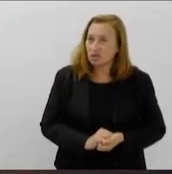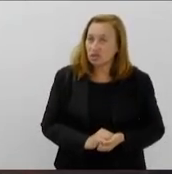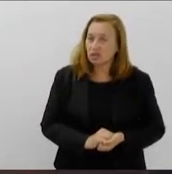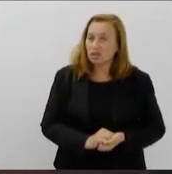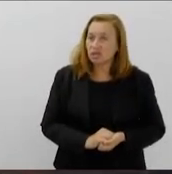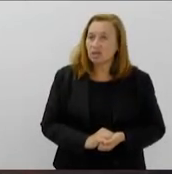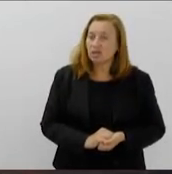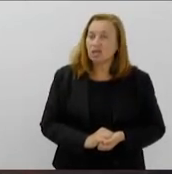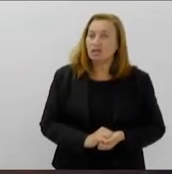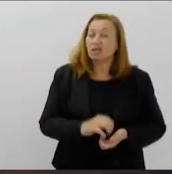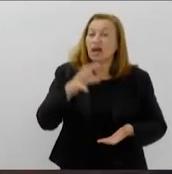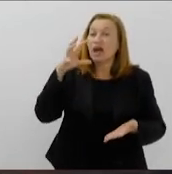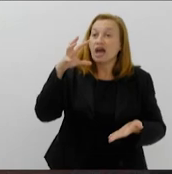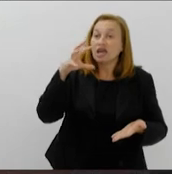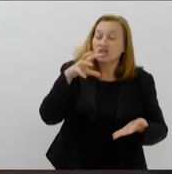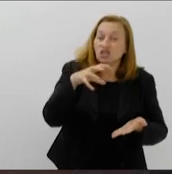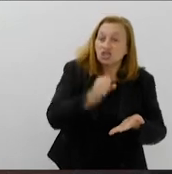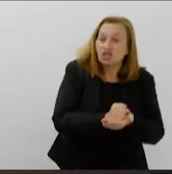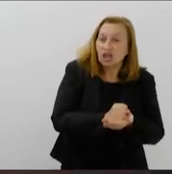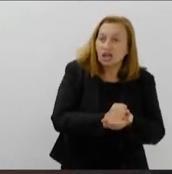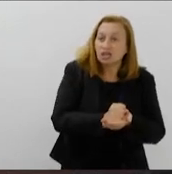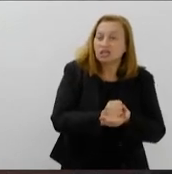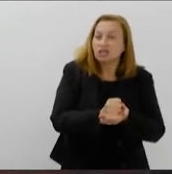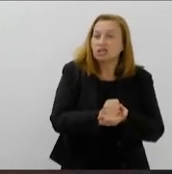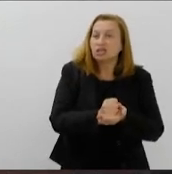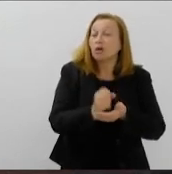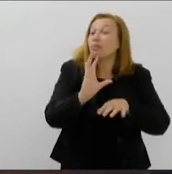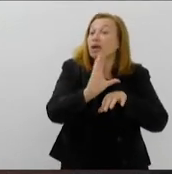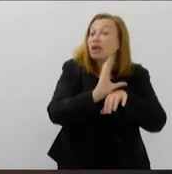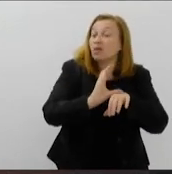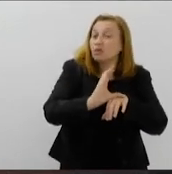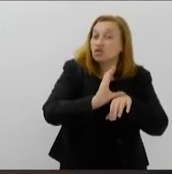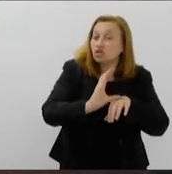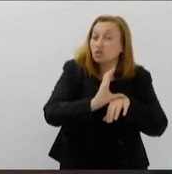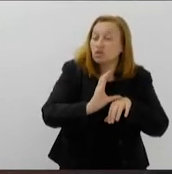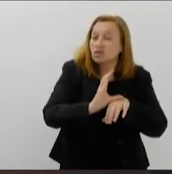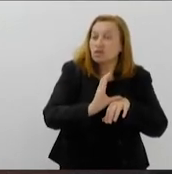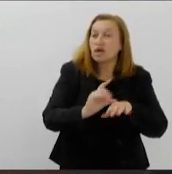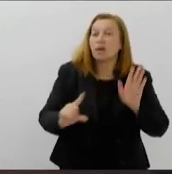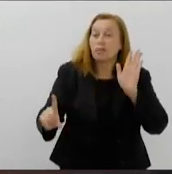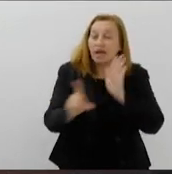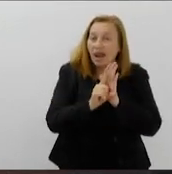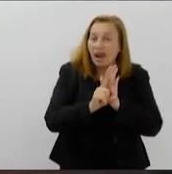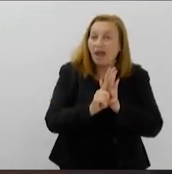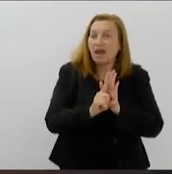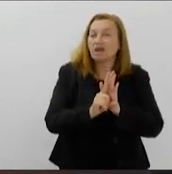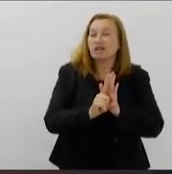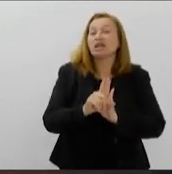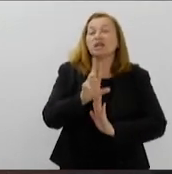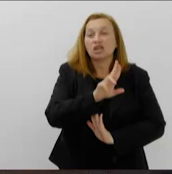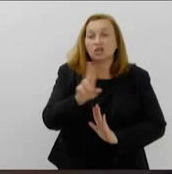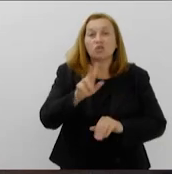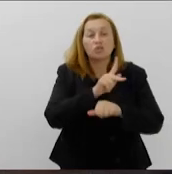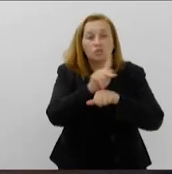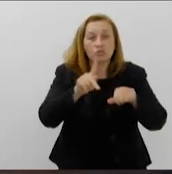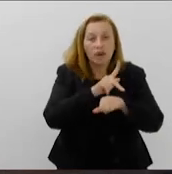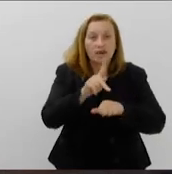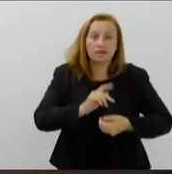está resguardado pela Constituição, pelas leis vigentes em nosso